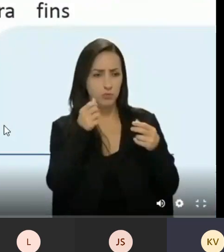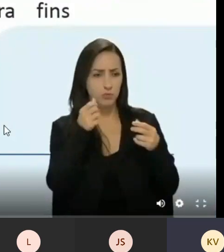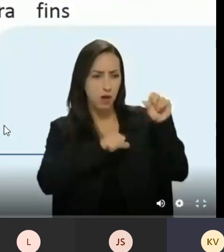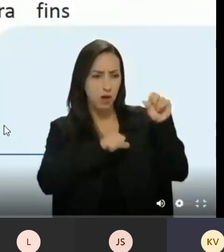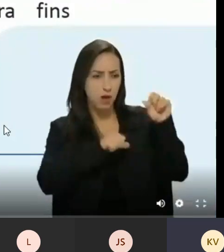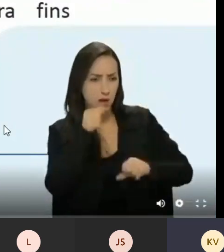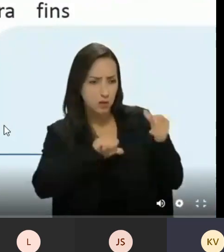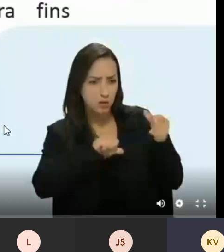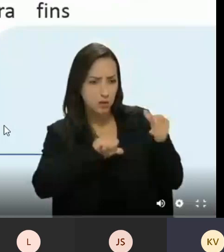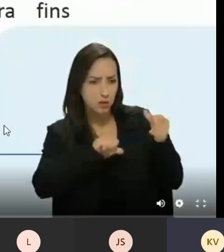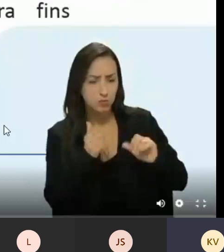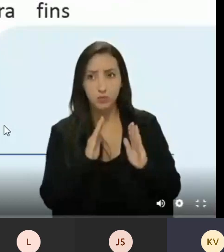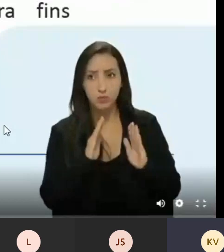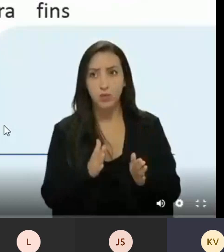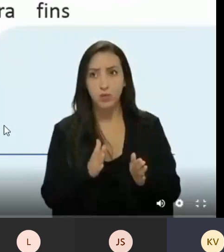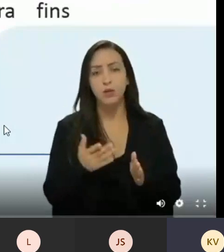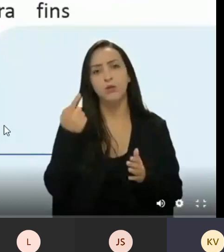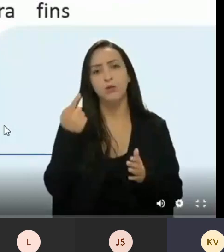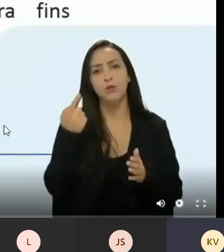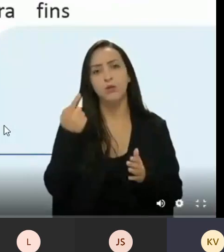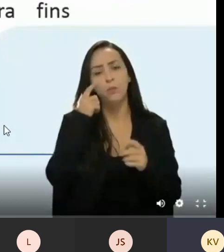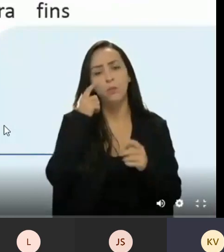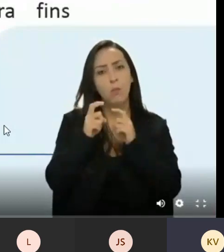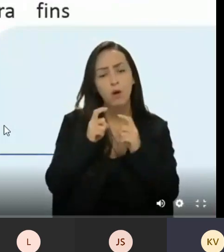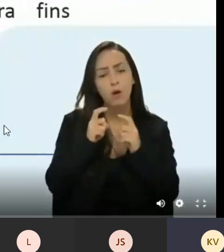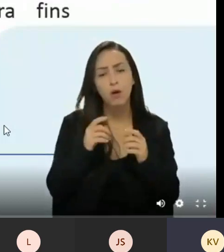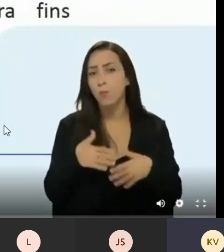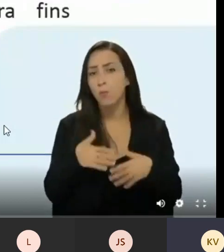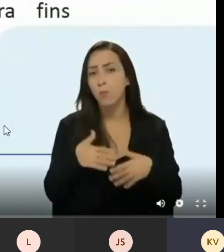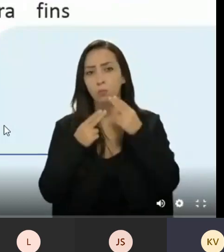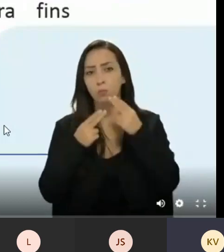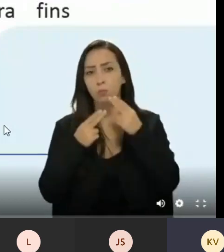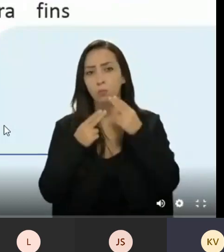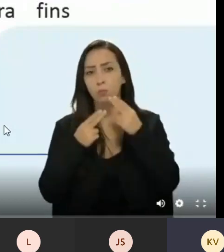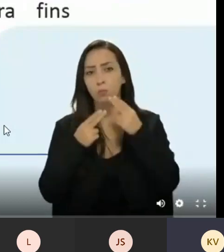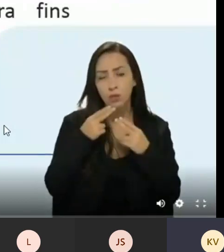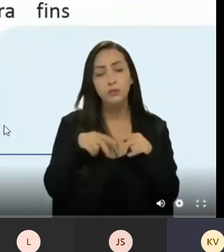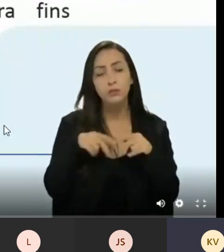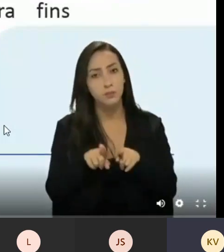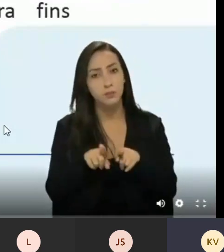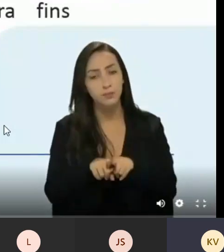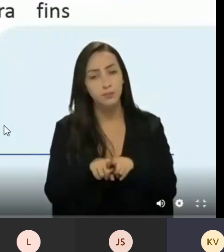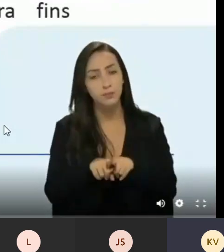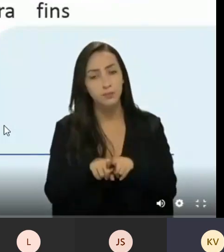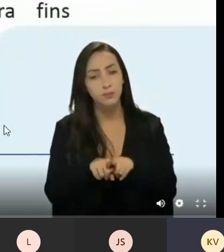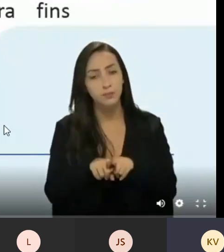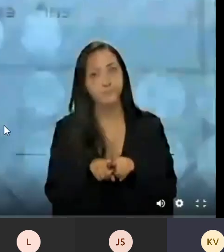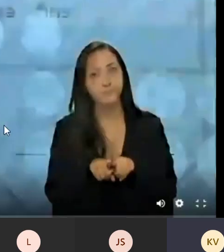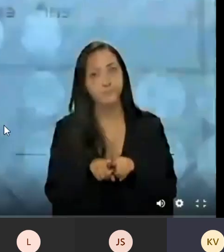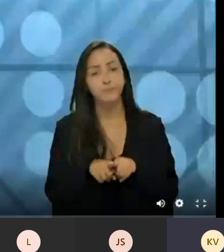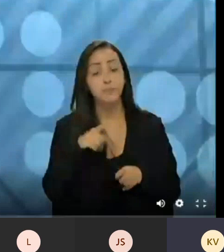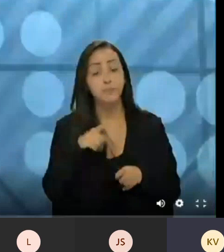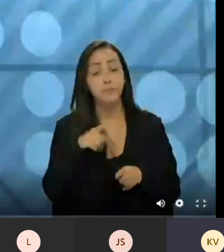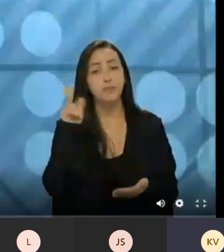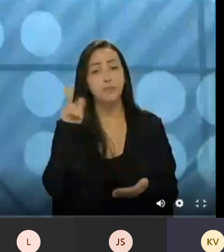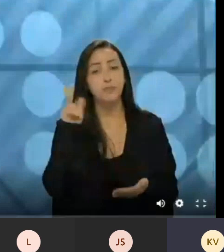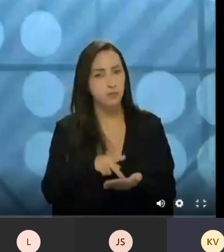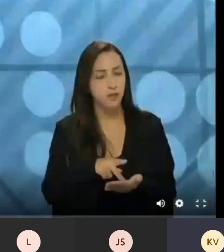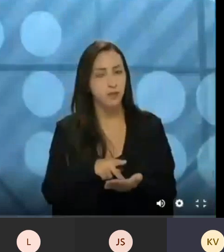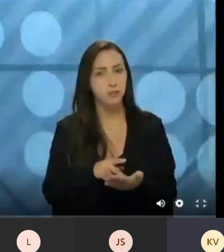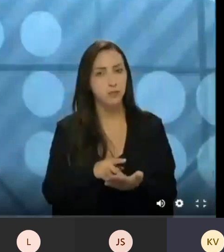nós vamos discutir quais são os nutrientes, quais são as substâncias desses rótulos que têm